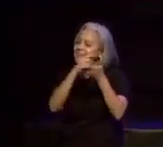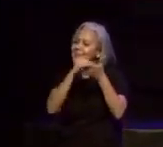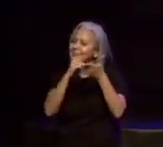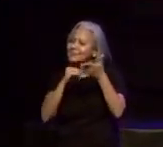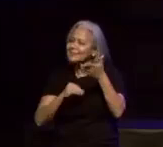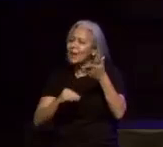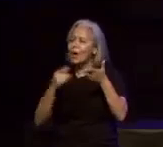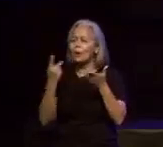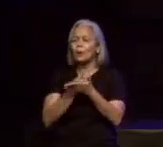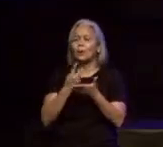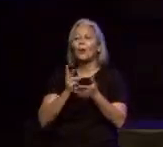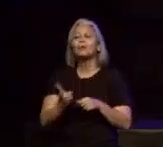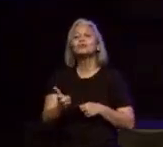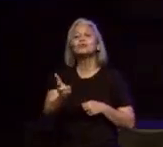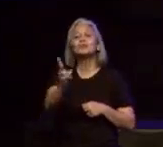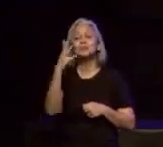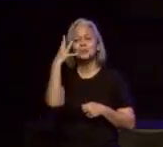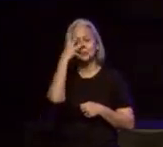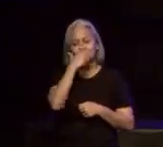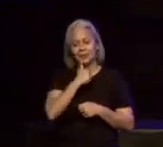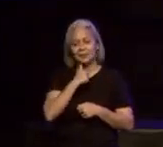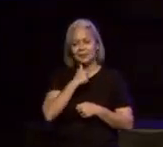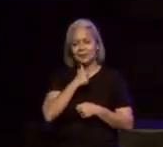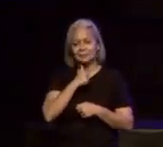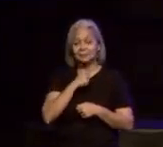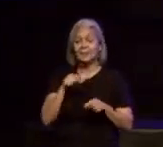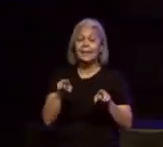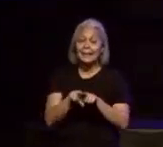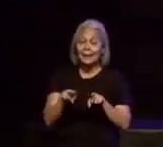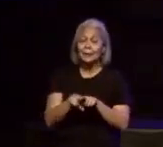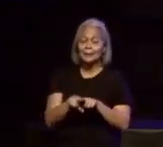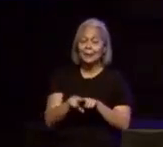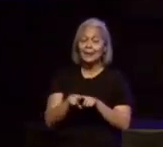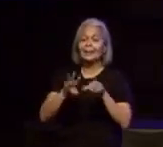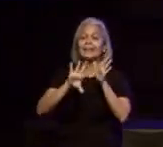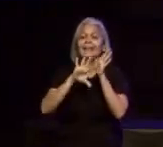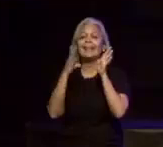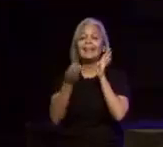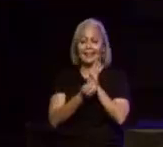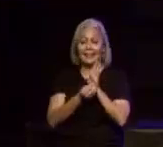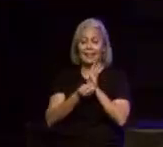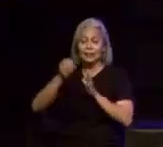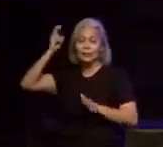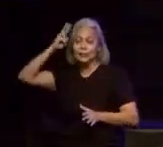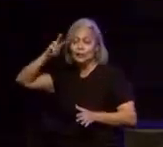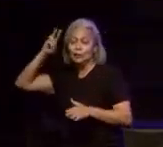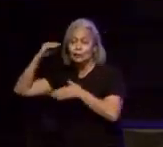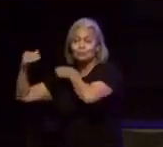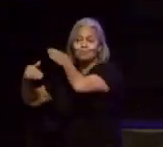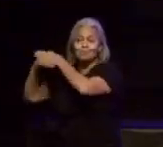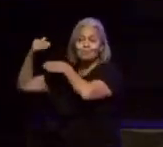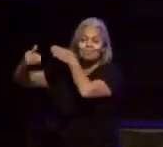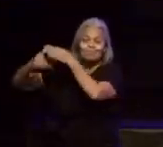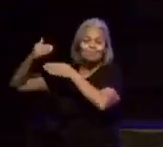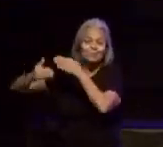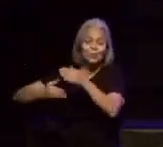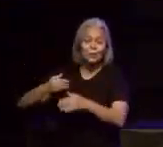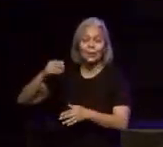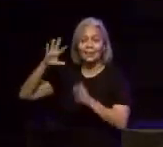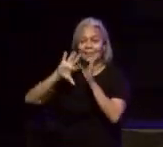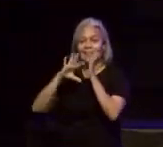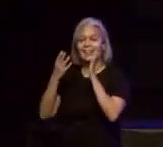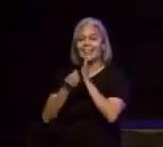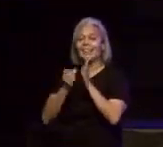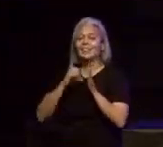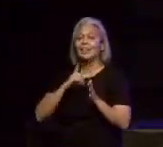sim no cristianismo, e não é novidade. Na história da igreja, a gente tem muitos capítulos